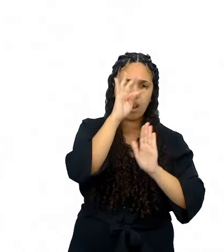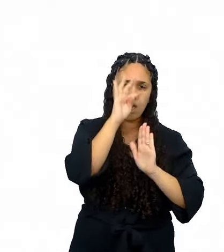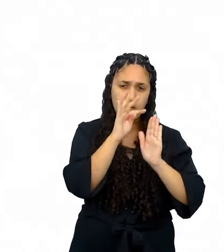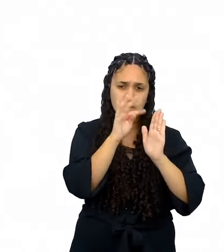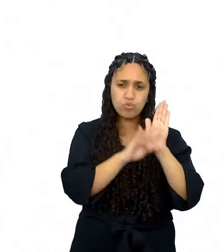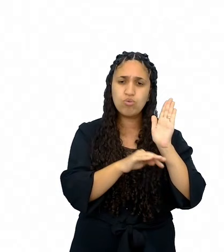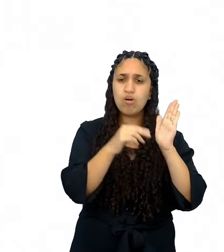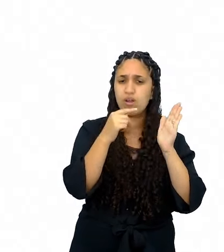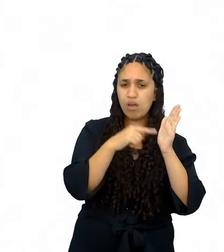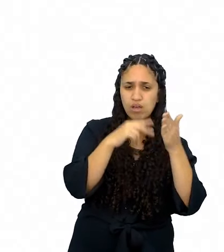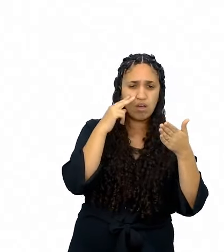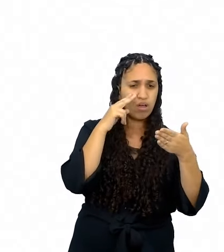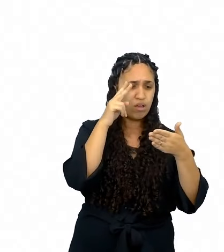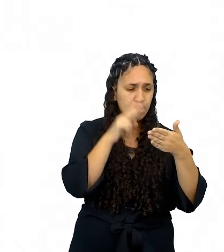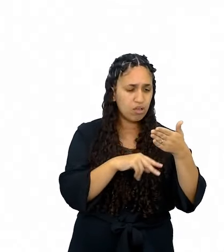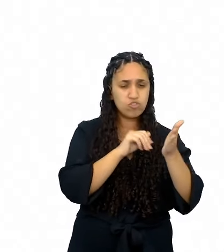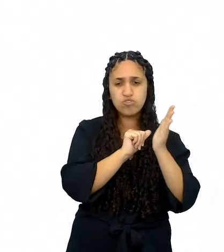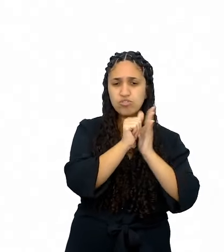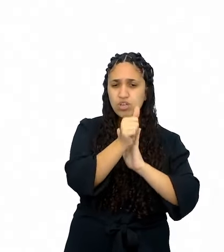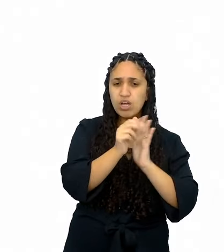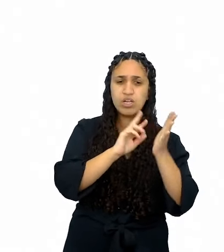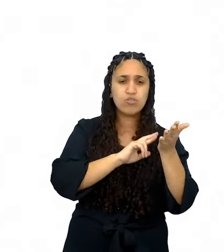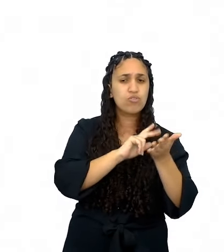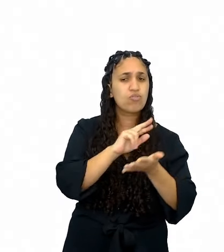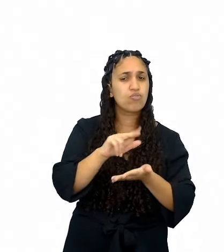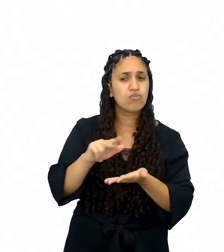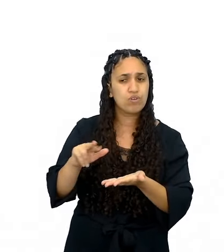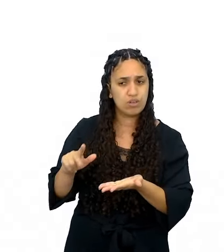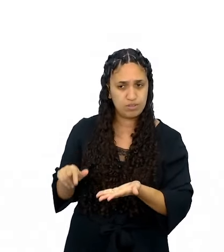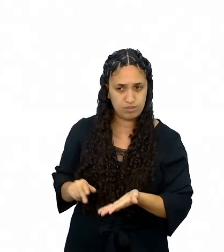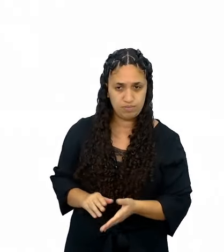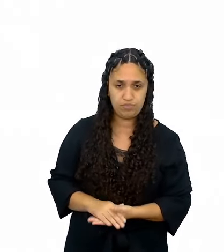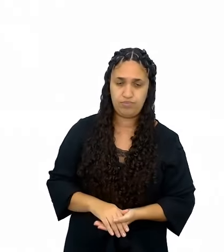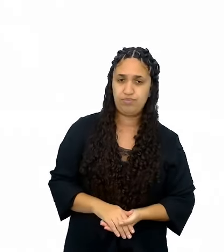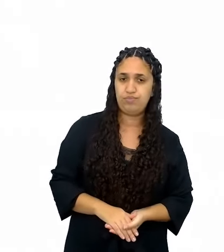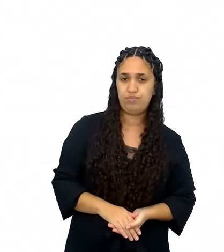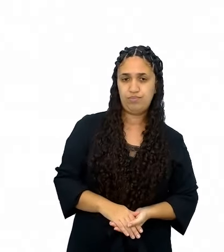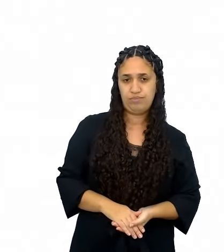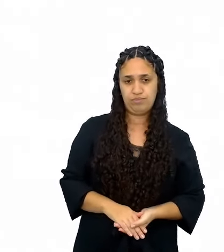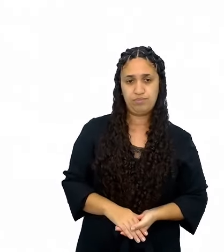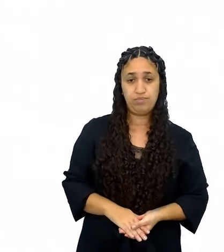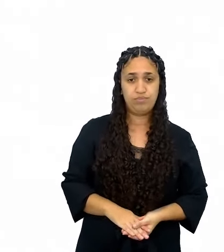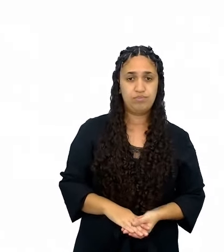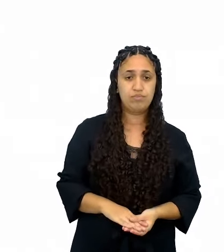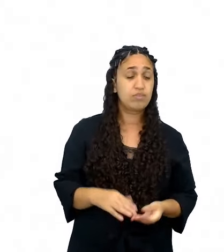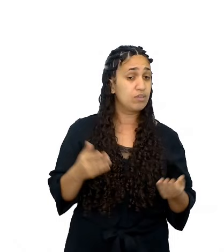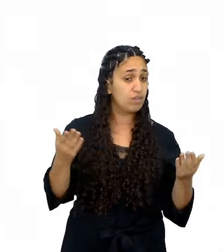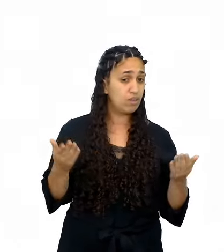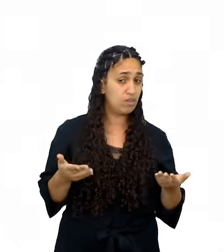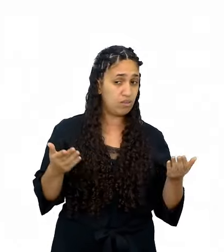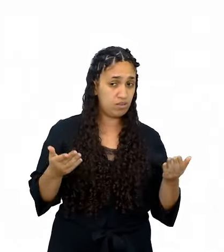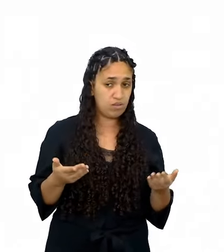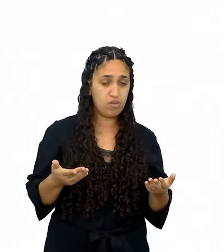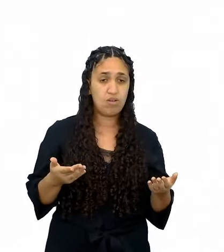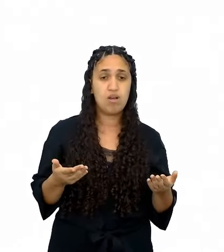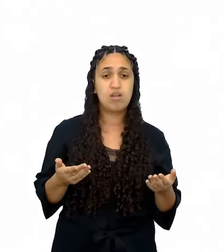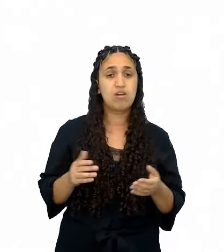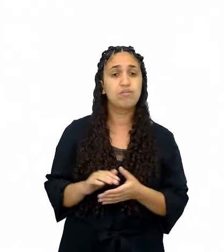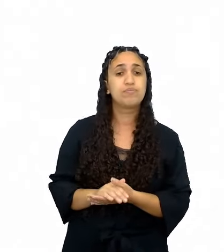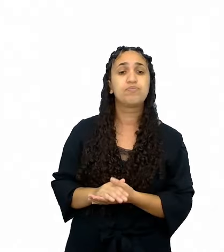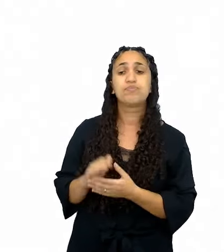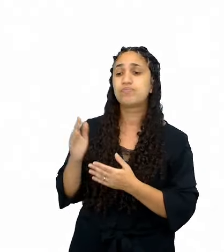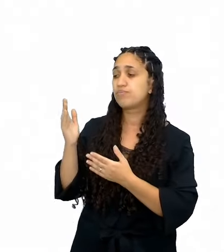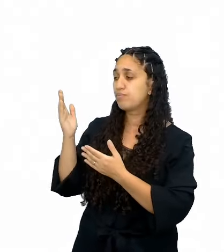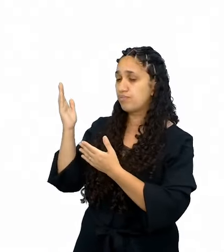E agora, temos aqui também as habilidades do 3º